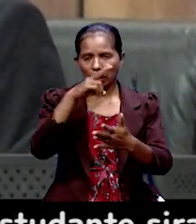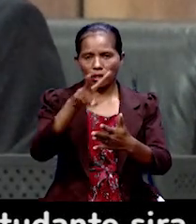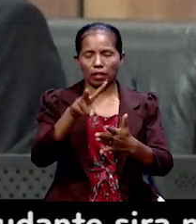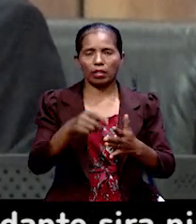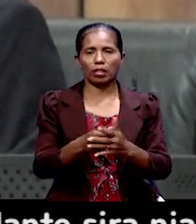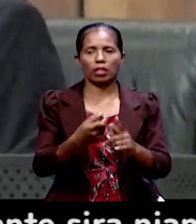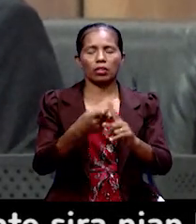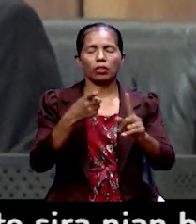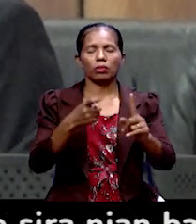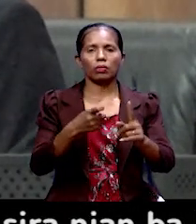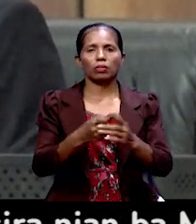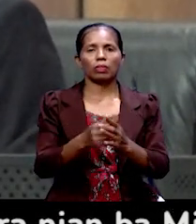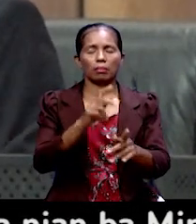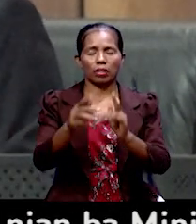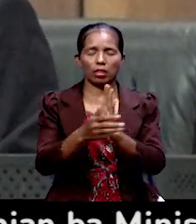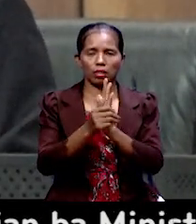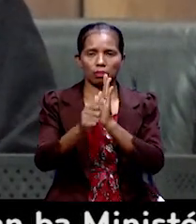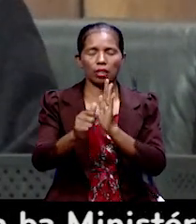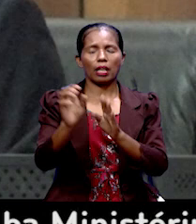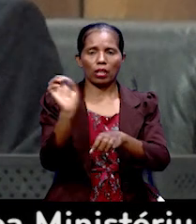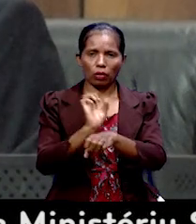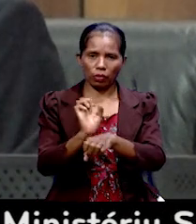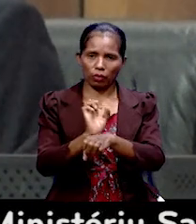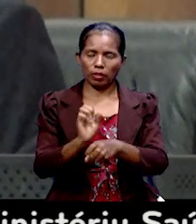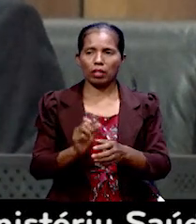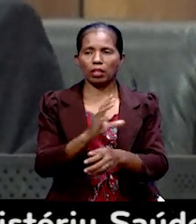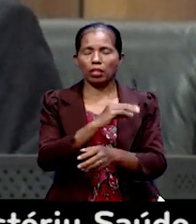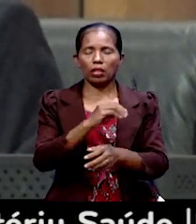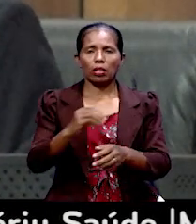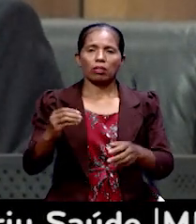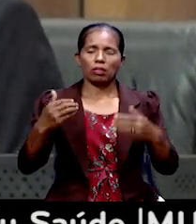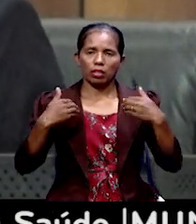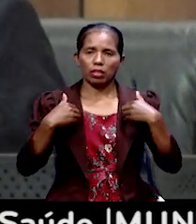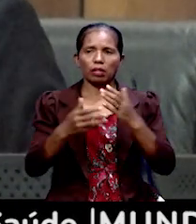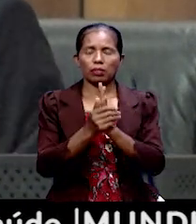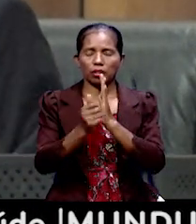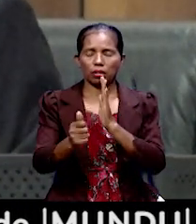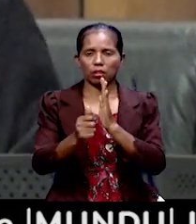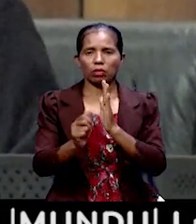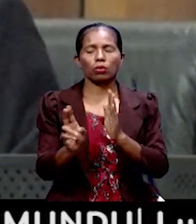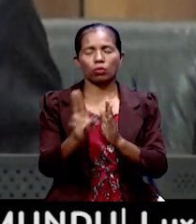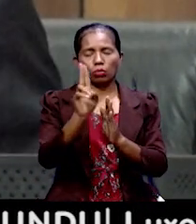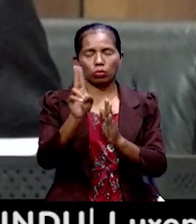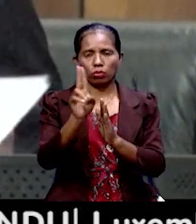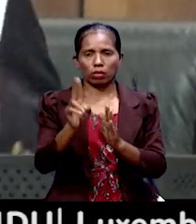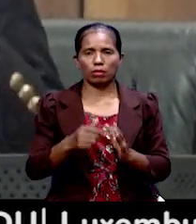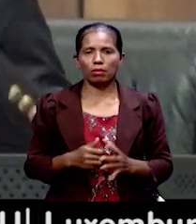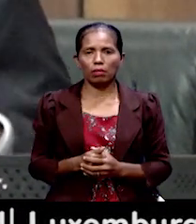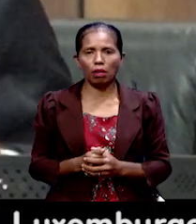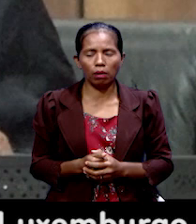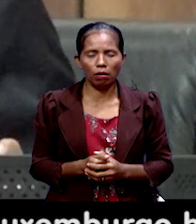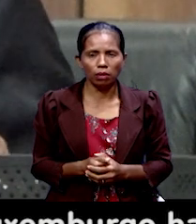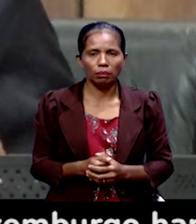seu capacidade de absorção e tem economia, né? No capacidade, claro que capacidade de execução mas ponto